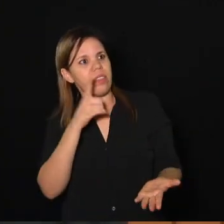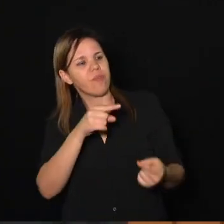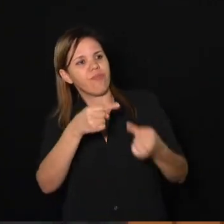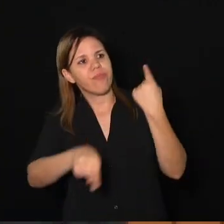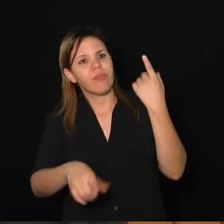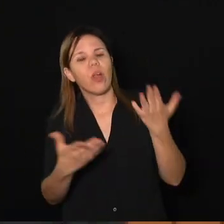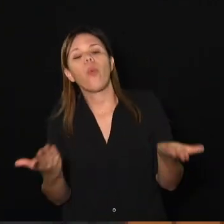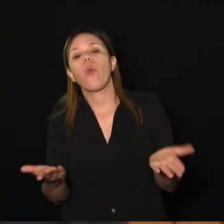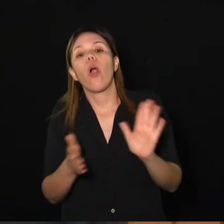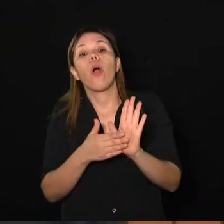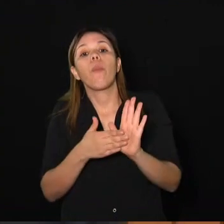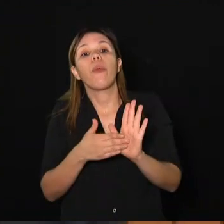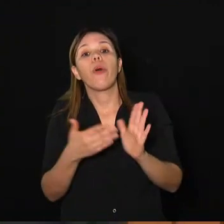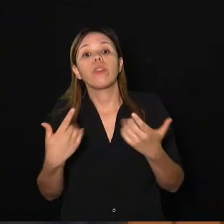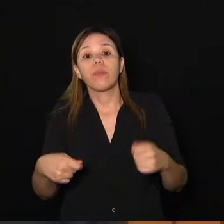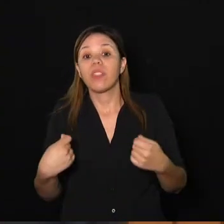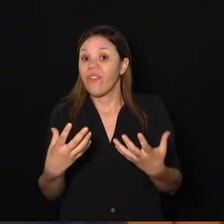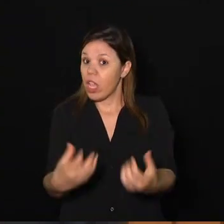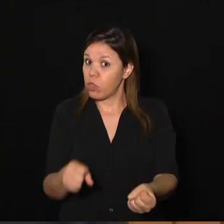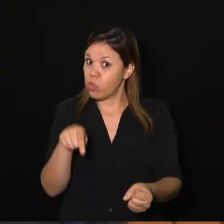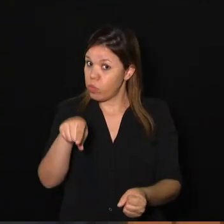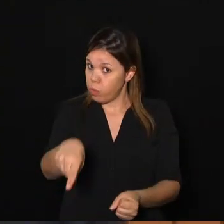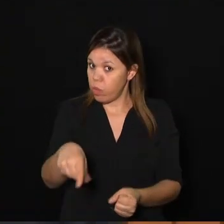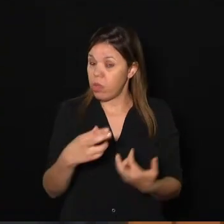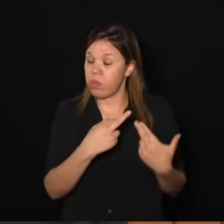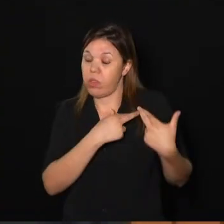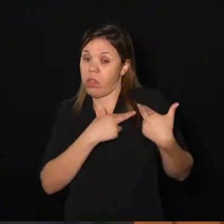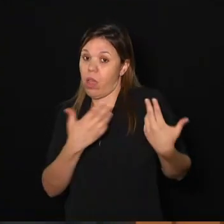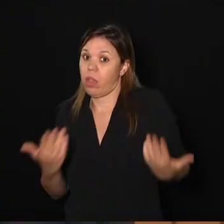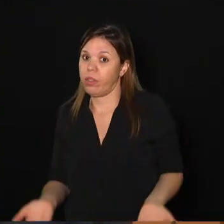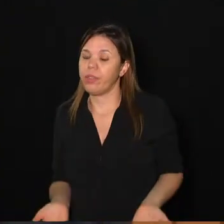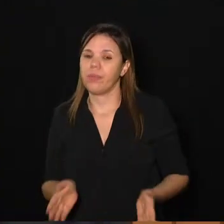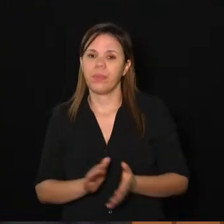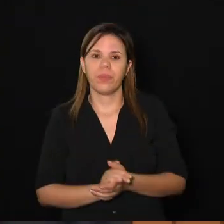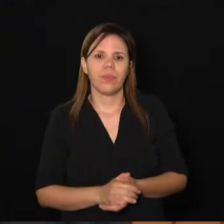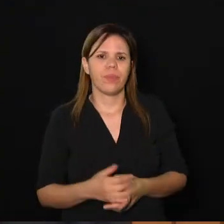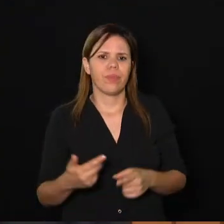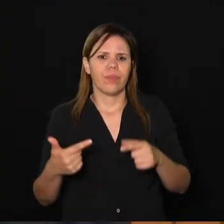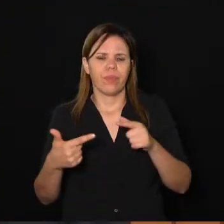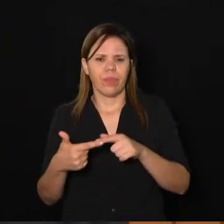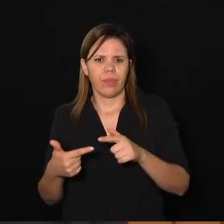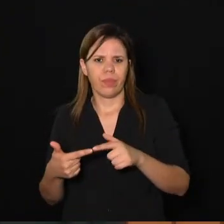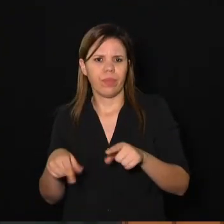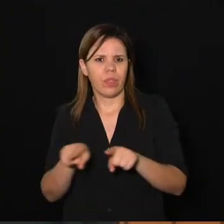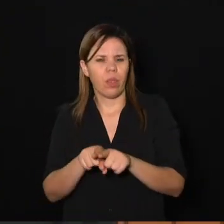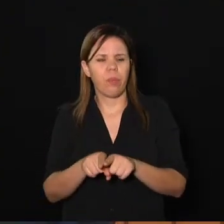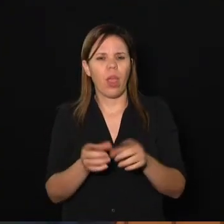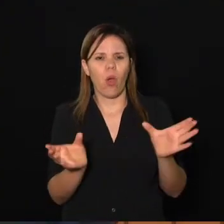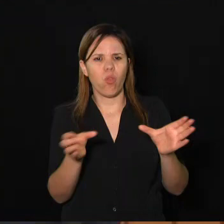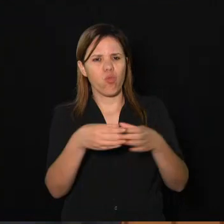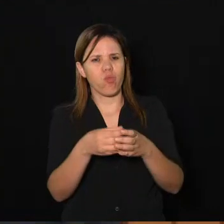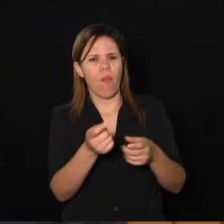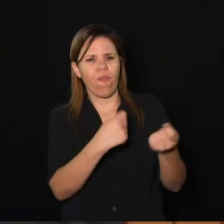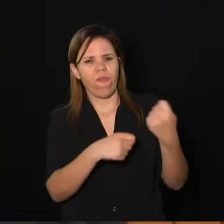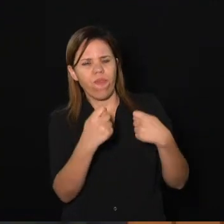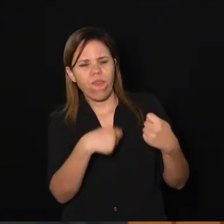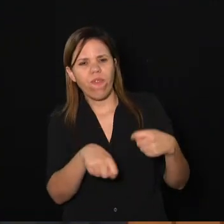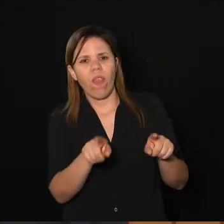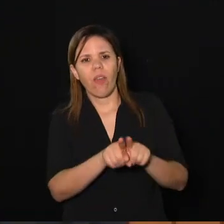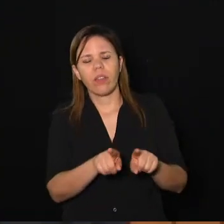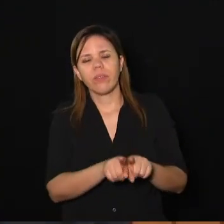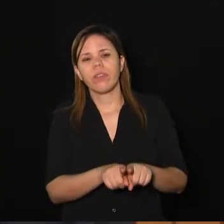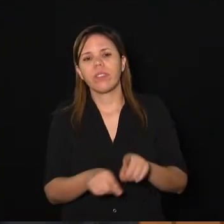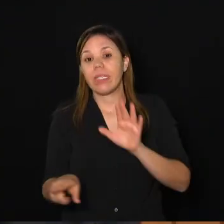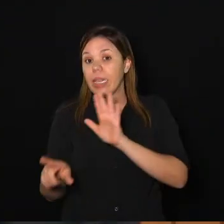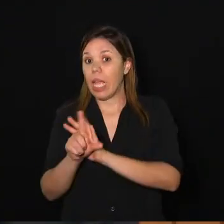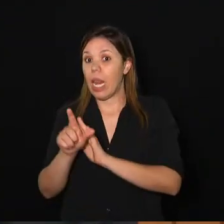responsabilidade e a segunda possibilidade aí eu volto mais específico a comissão de finanças no município de Campinas existe uma